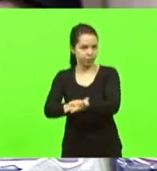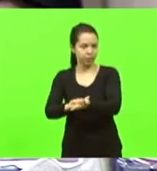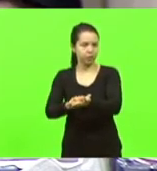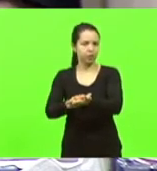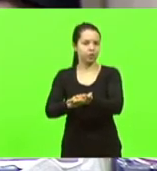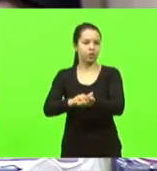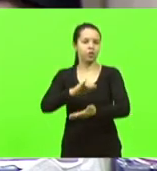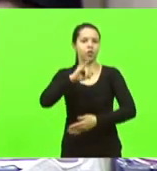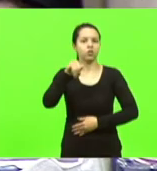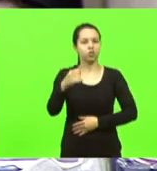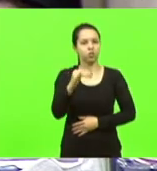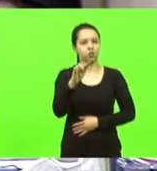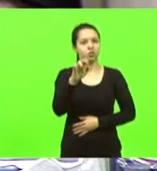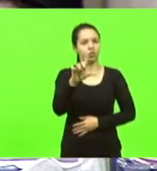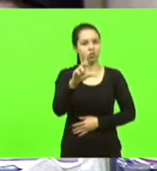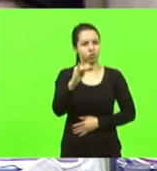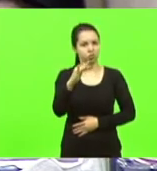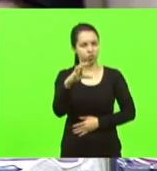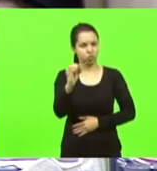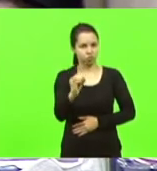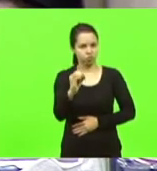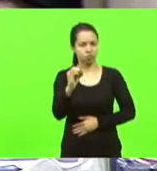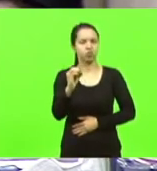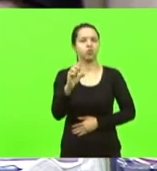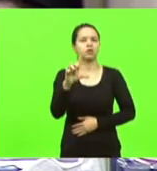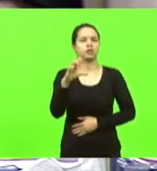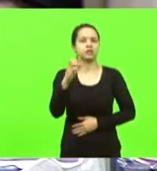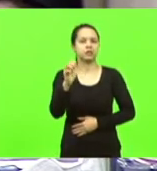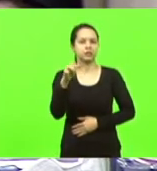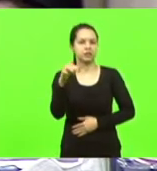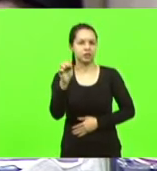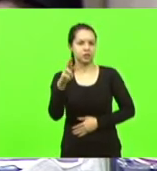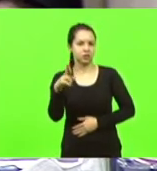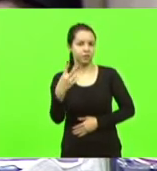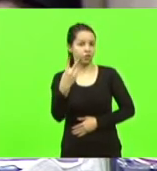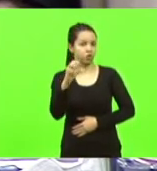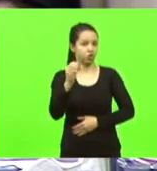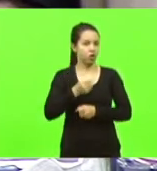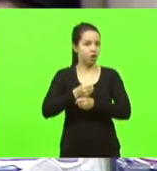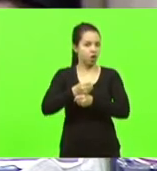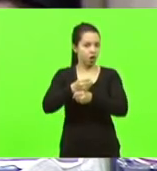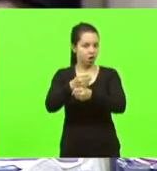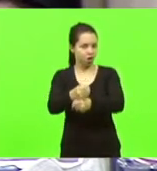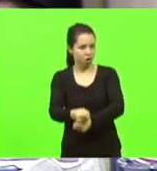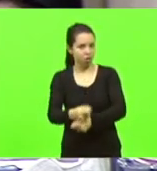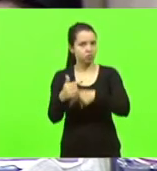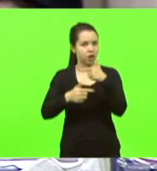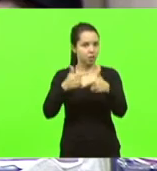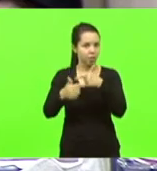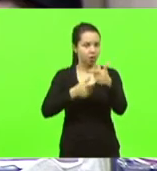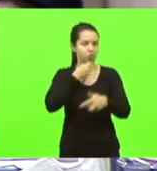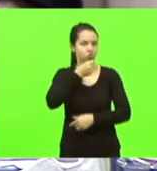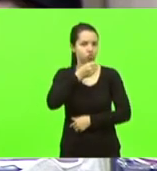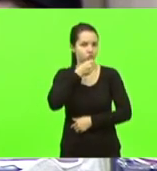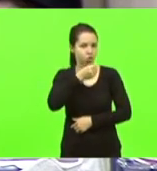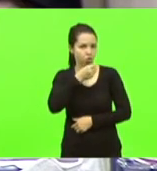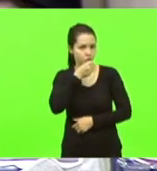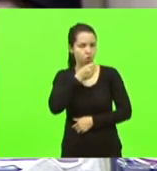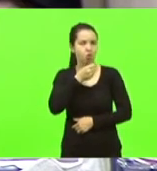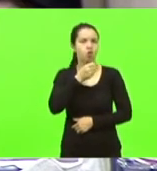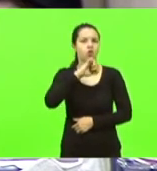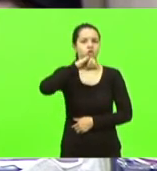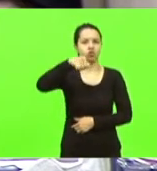Júlio César douetts Gouveia pelos 20 anos de actividade jornalística a frente da coluna do JC